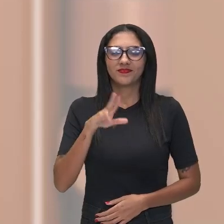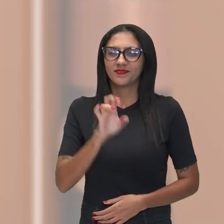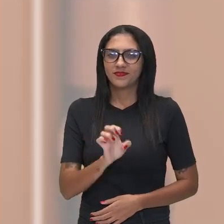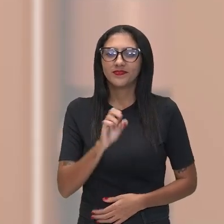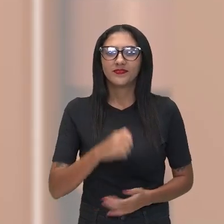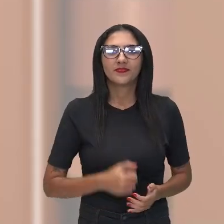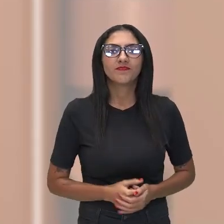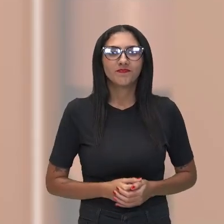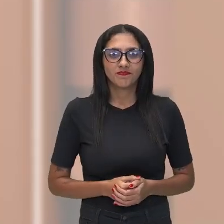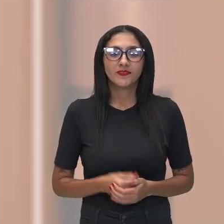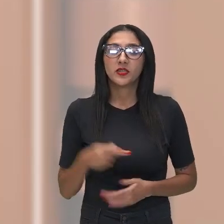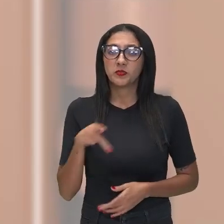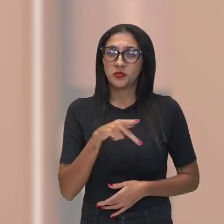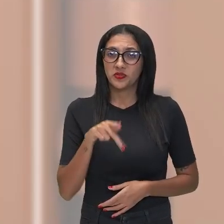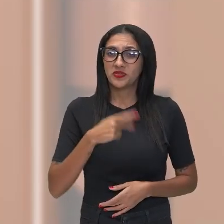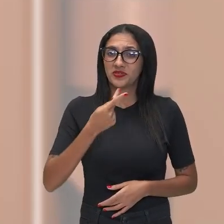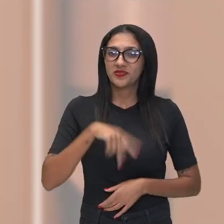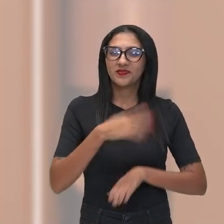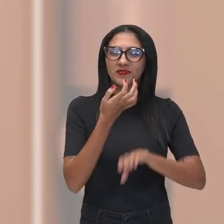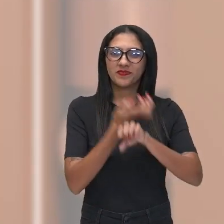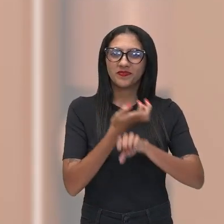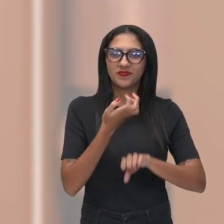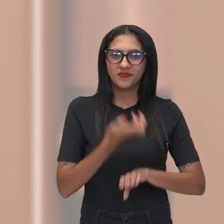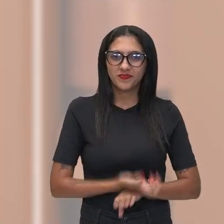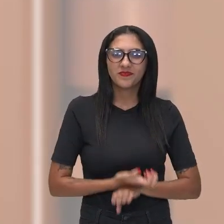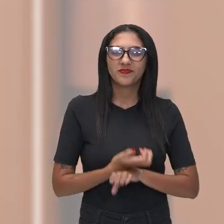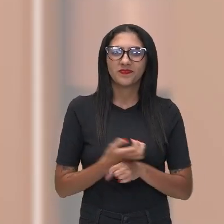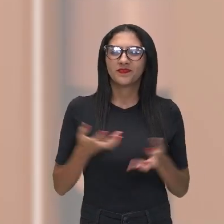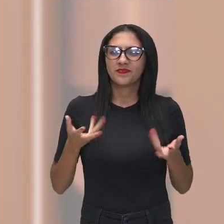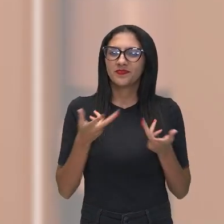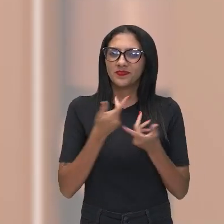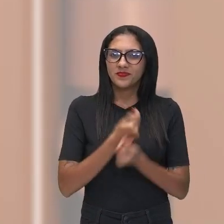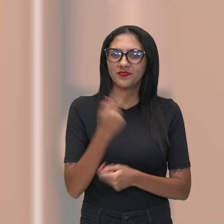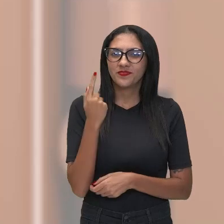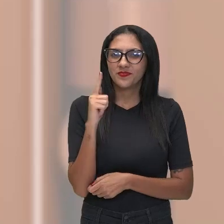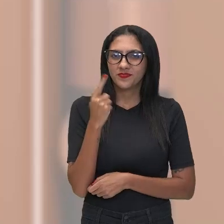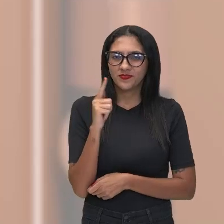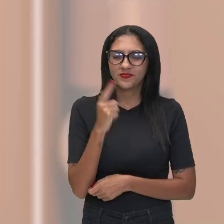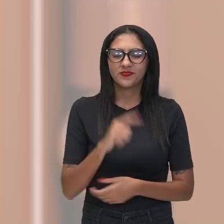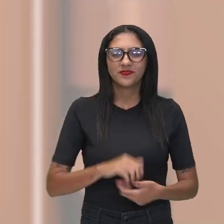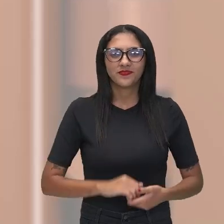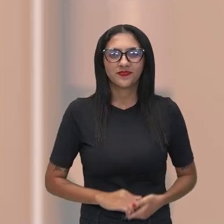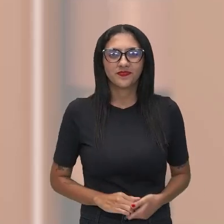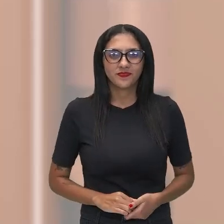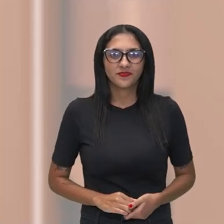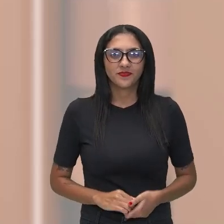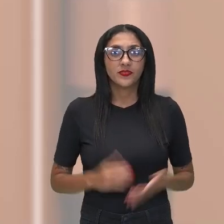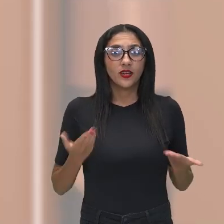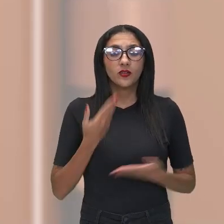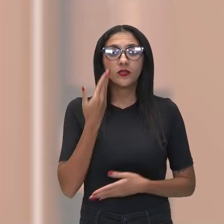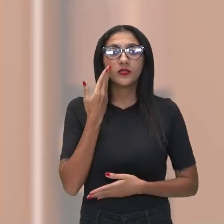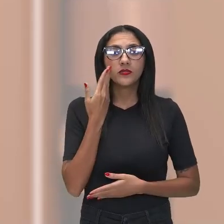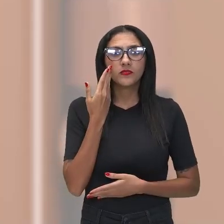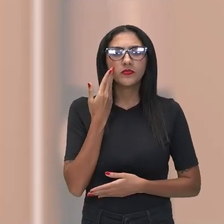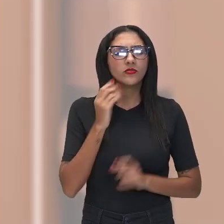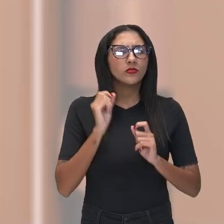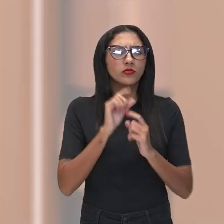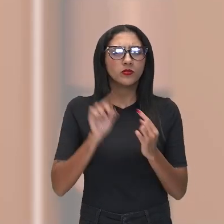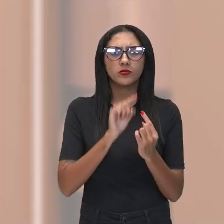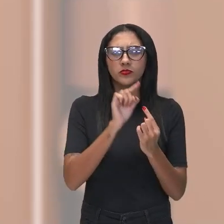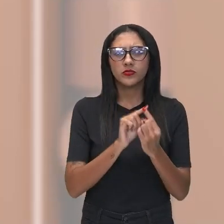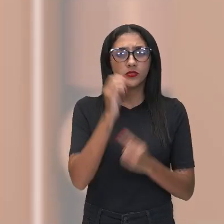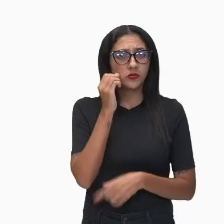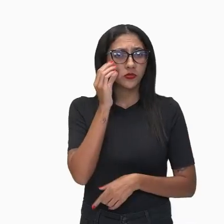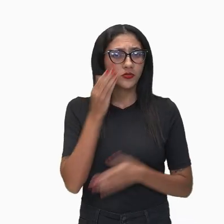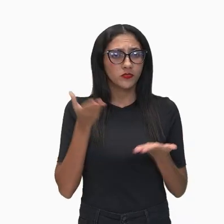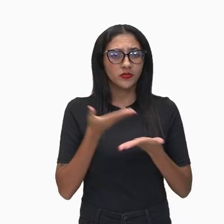e professor desta que é a disciplina aí do espaço geográfico, né? Vamos dar uma olhada no que temos para